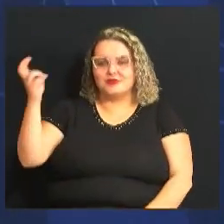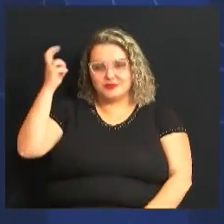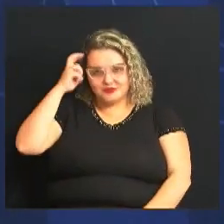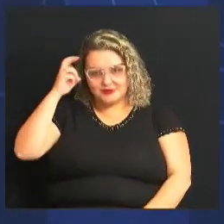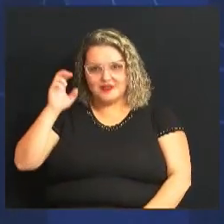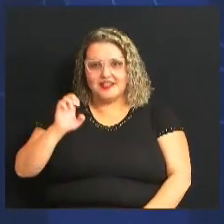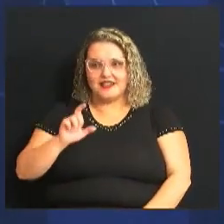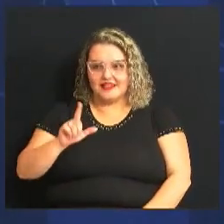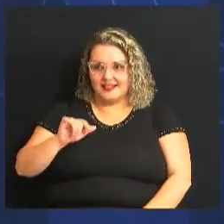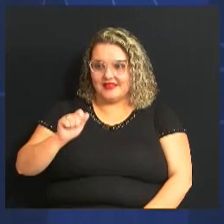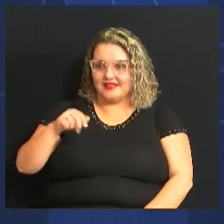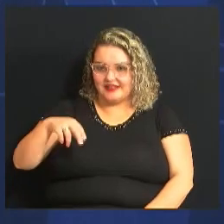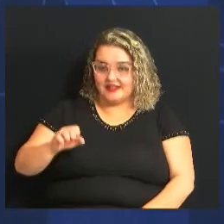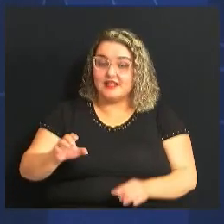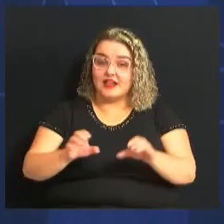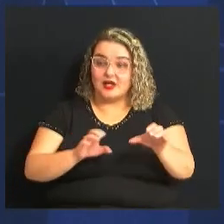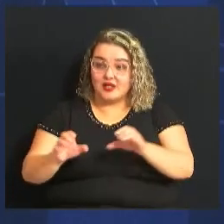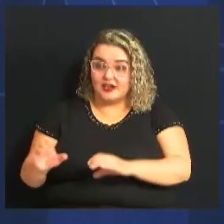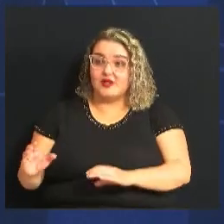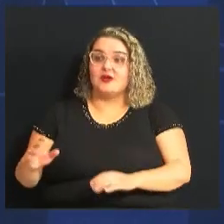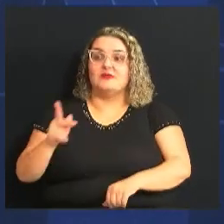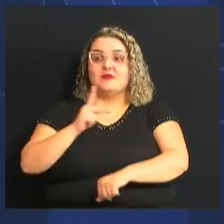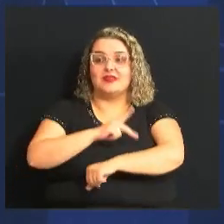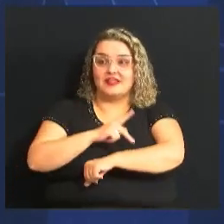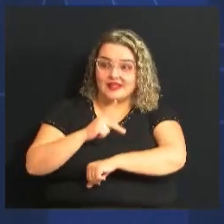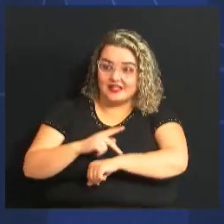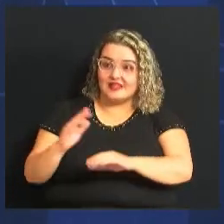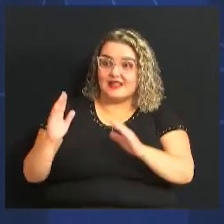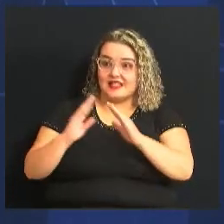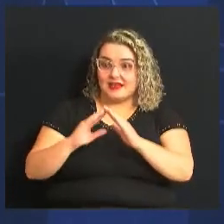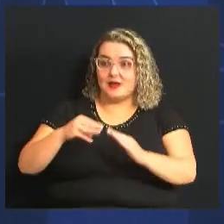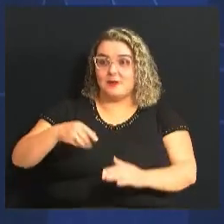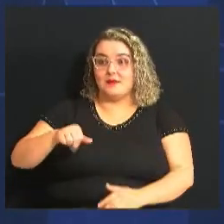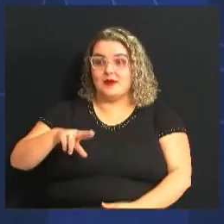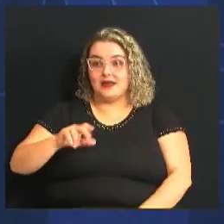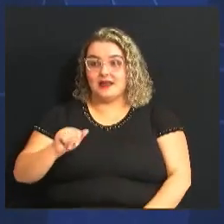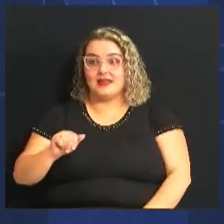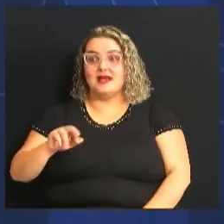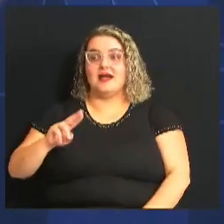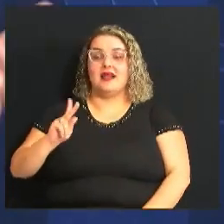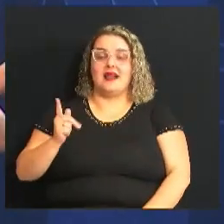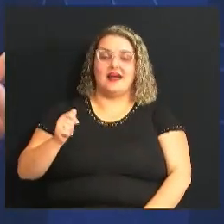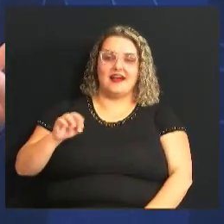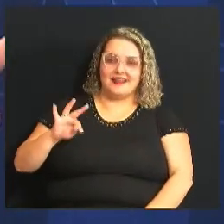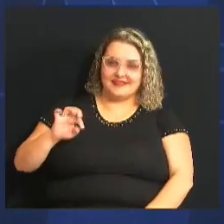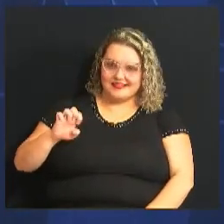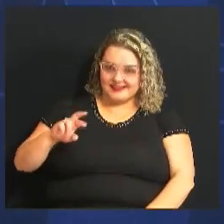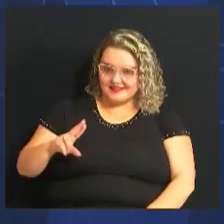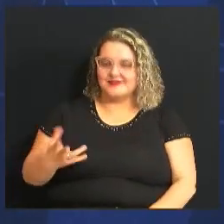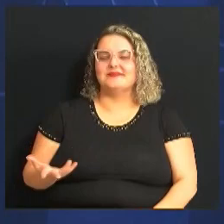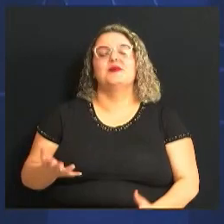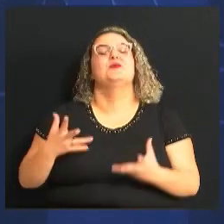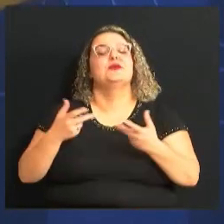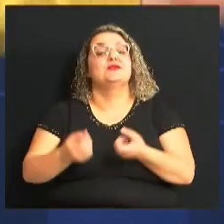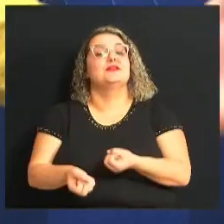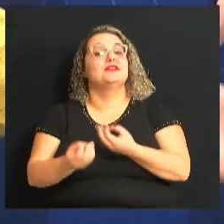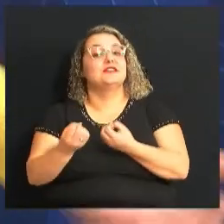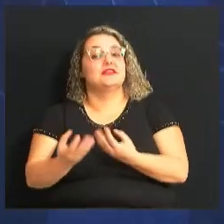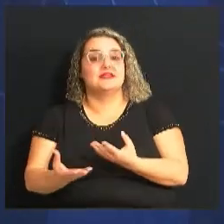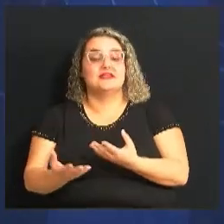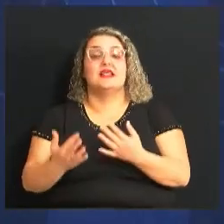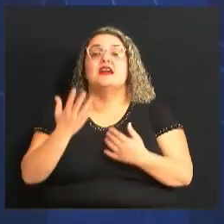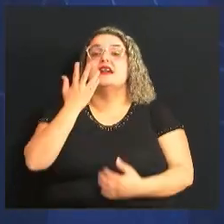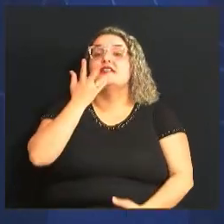Dutra de Souza, que é coordenadora pedagógica, né, da Casa Maria Luísa Hartzer, por todas essas informações, as crianças